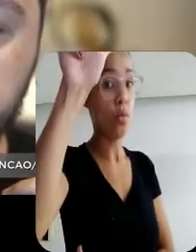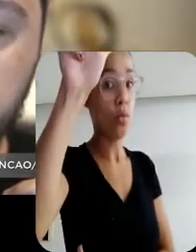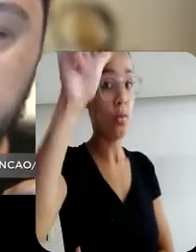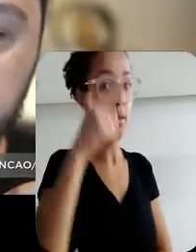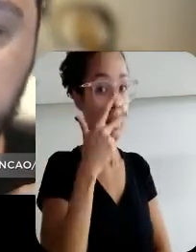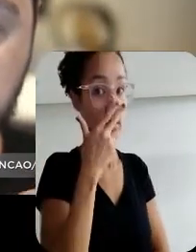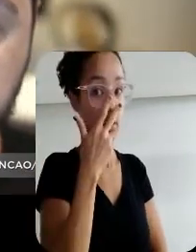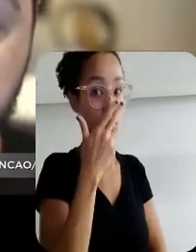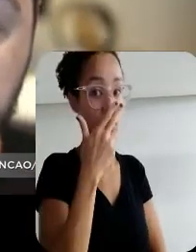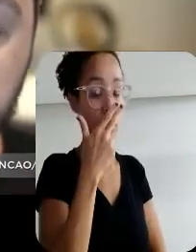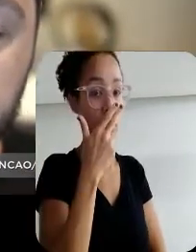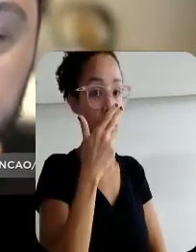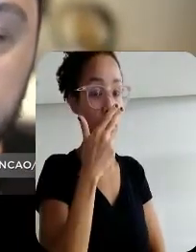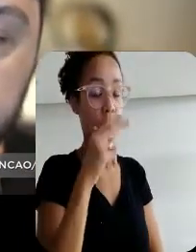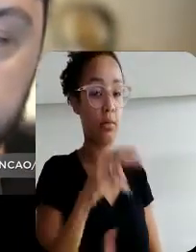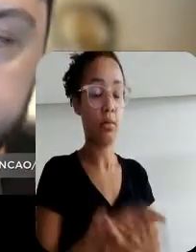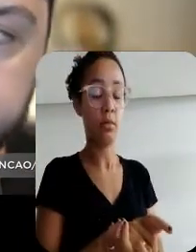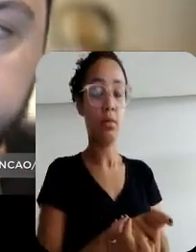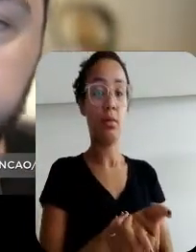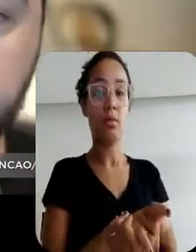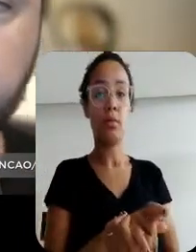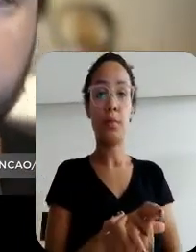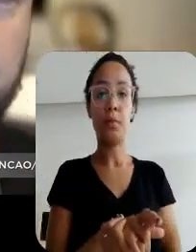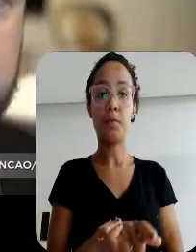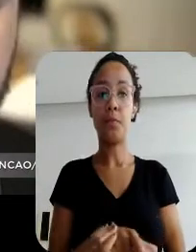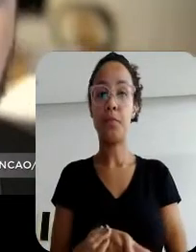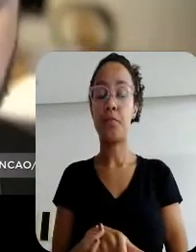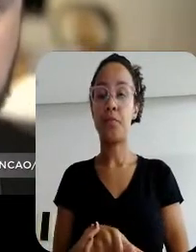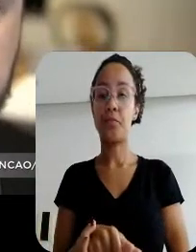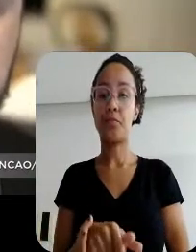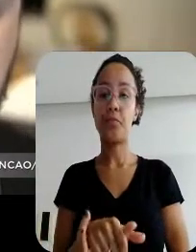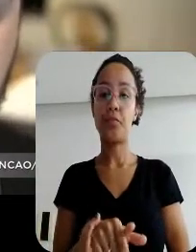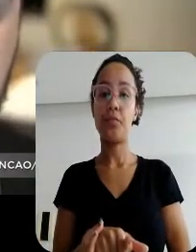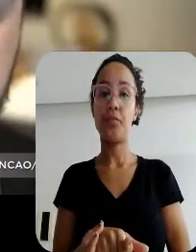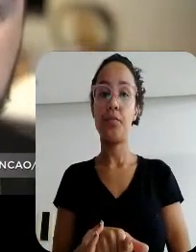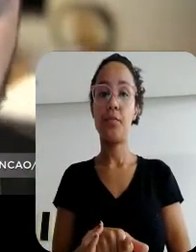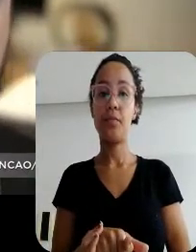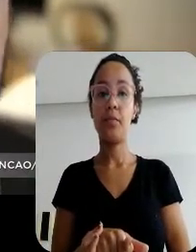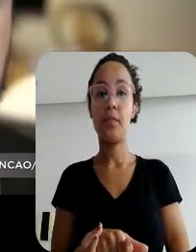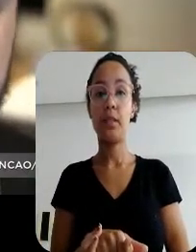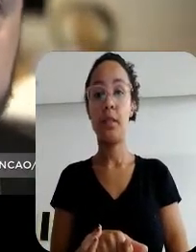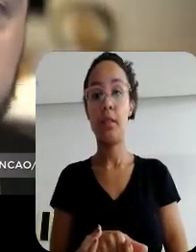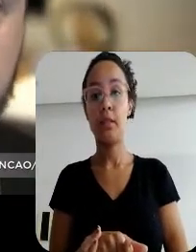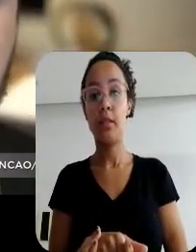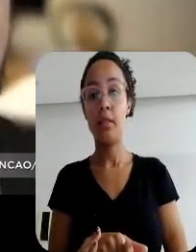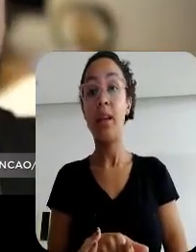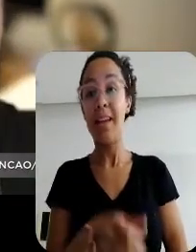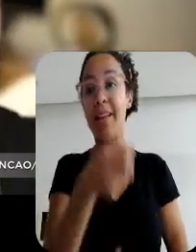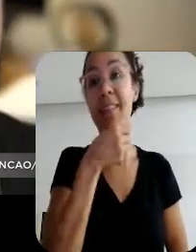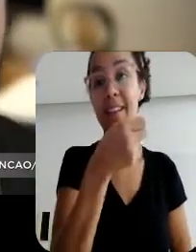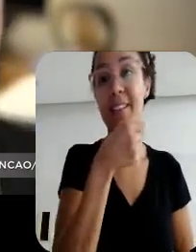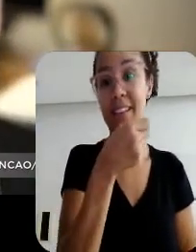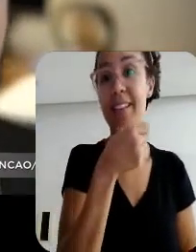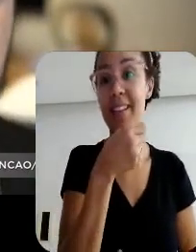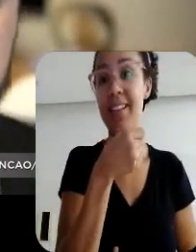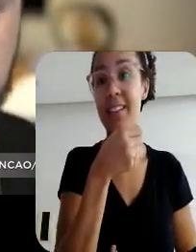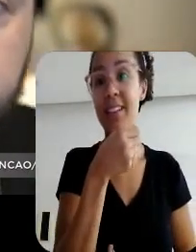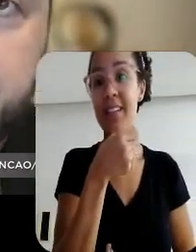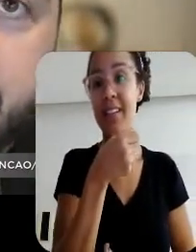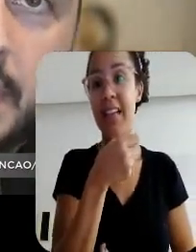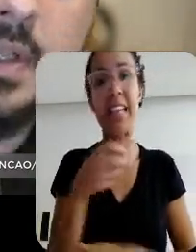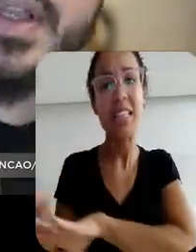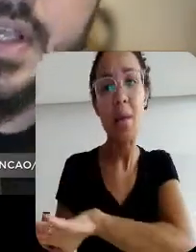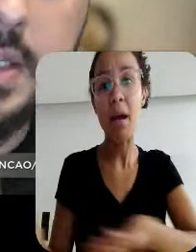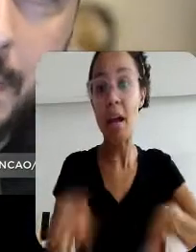Esse foi o áudio que viralizou essa semana em WhatsApp, em um monte de lugares. De novo, obrigado ao pessoal do Nerdcast que me